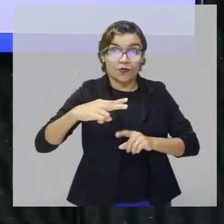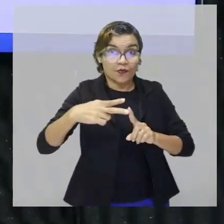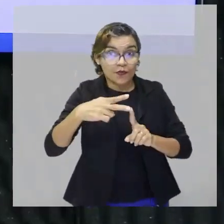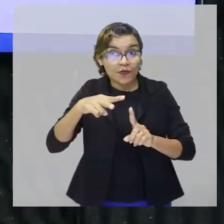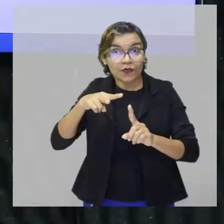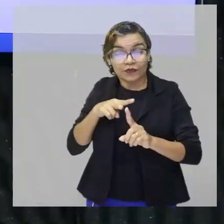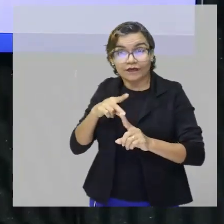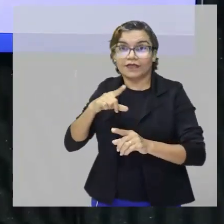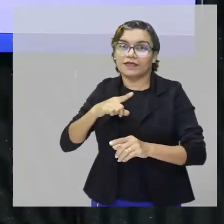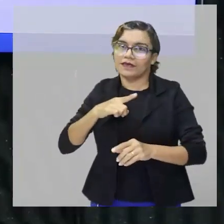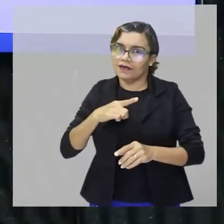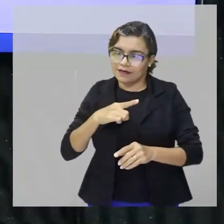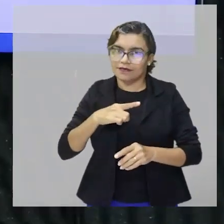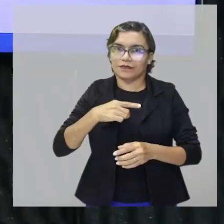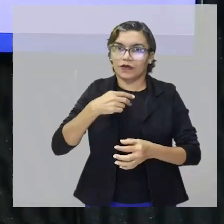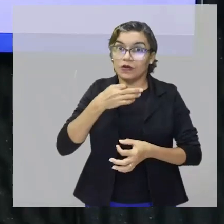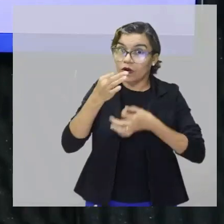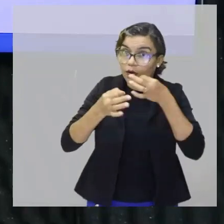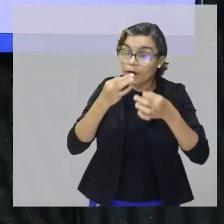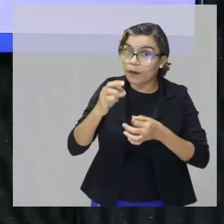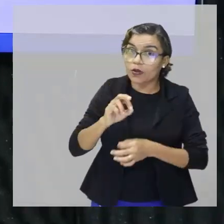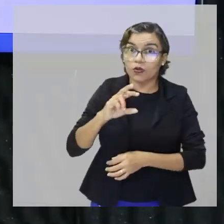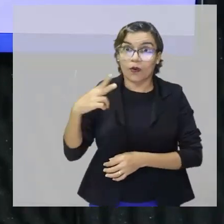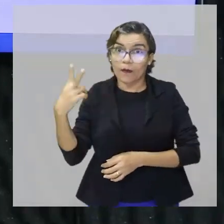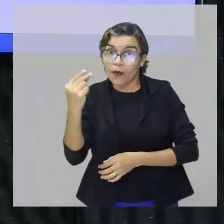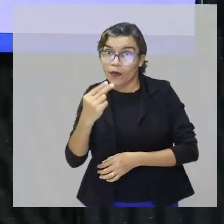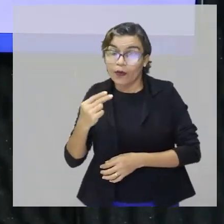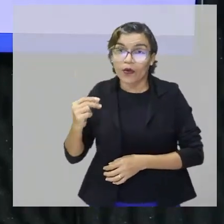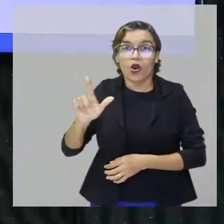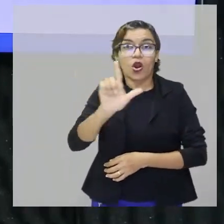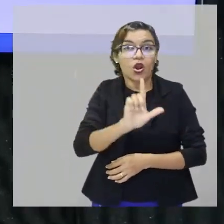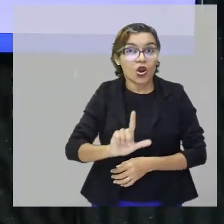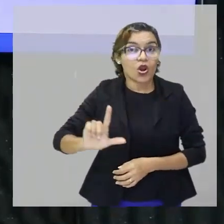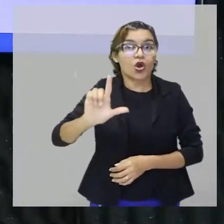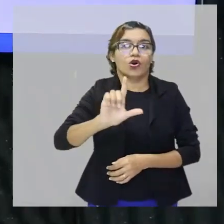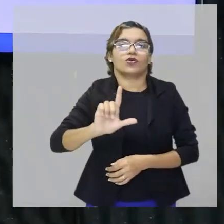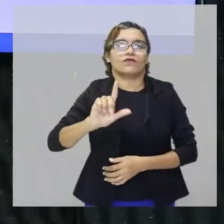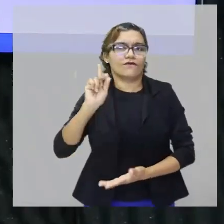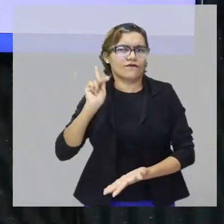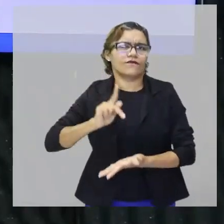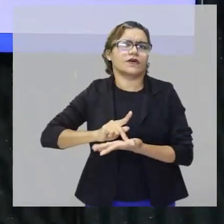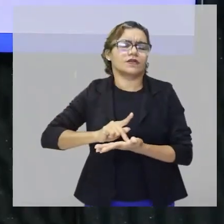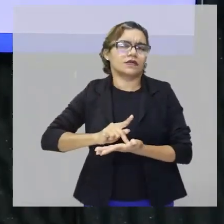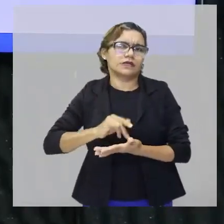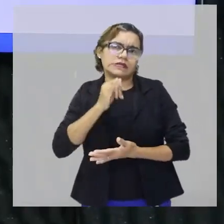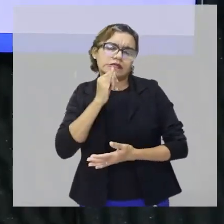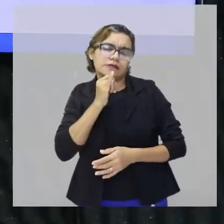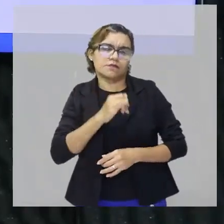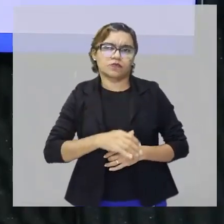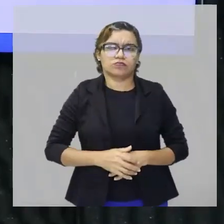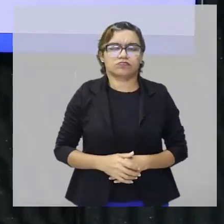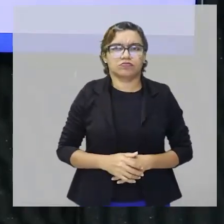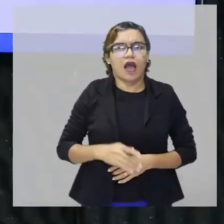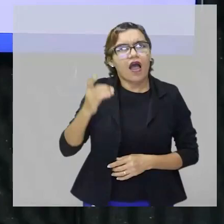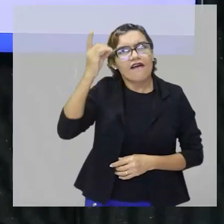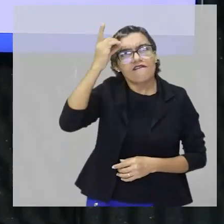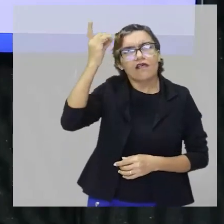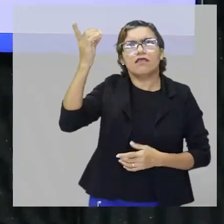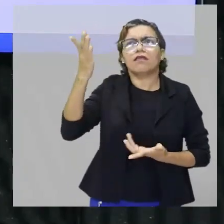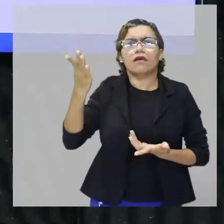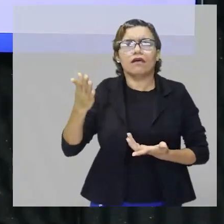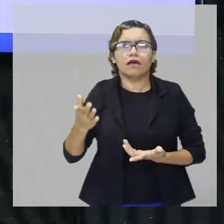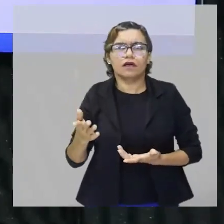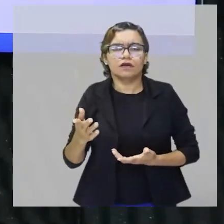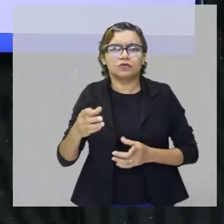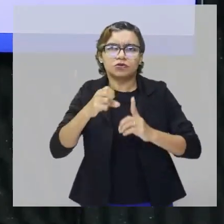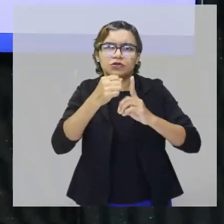de argumentos convincentes, tá? Argumentos lógicos e argumentos reais. Não vale aí ficar inventando argumentos e